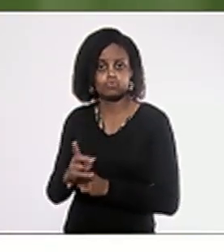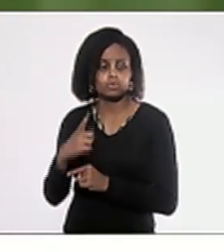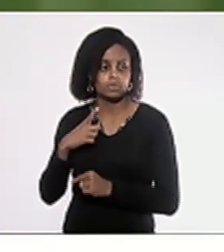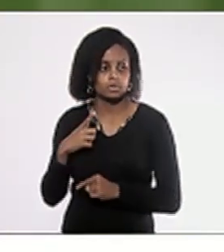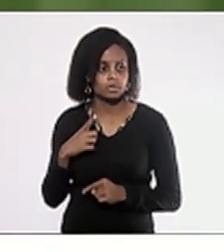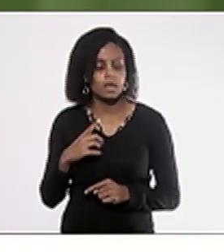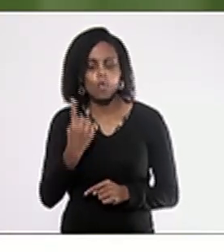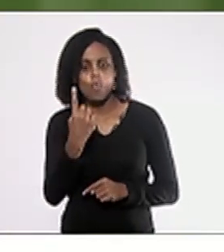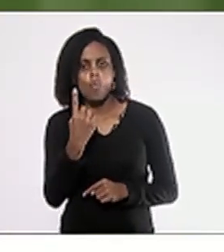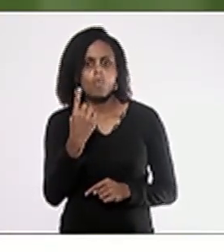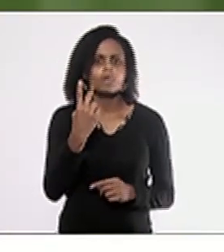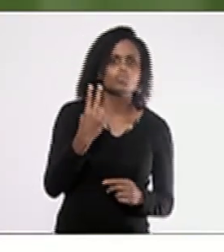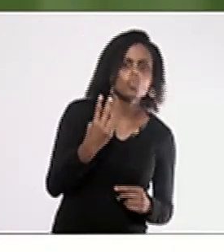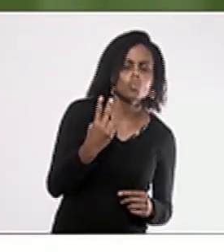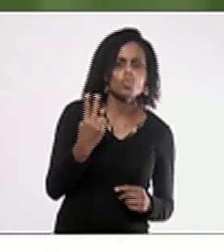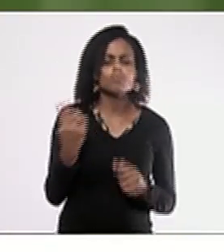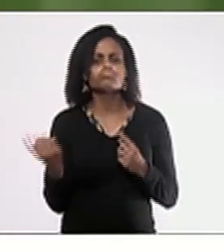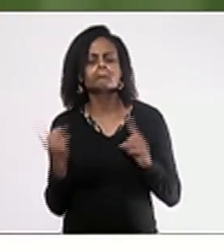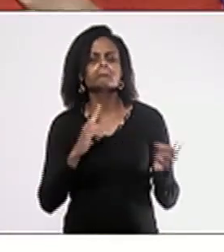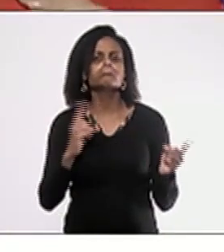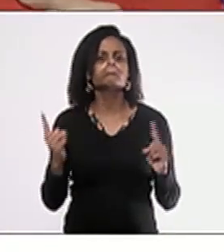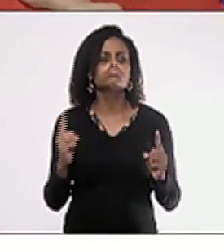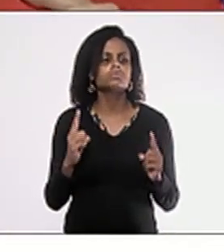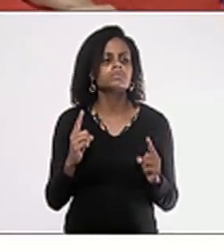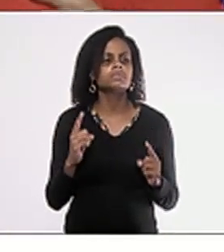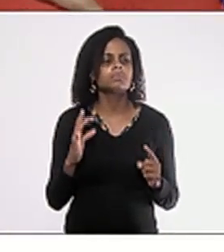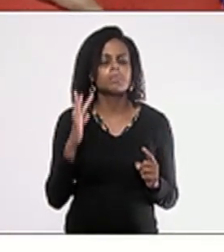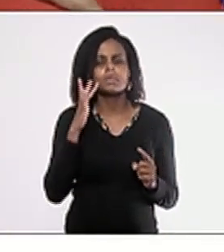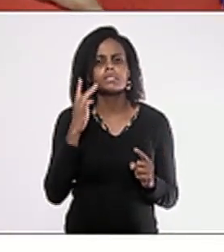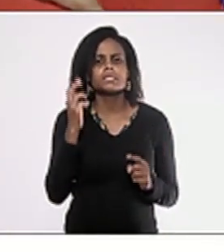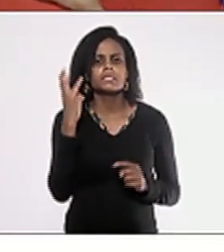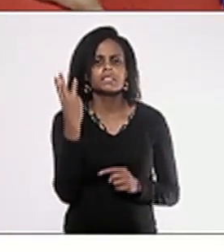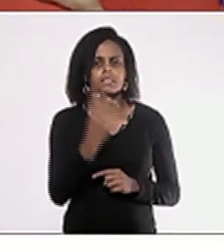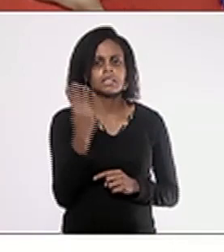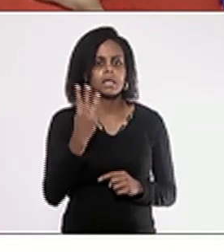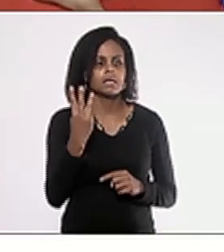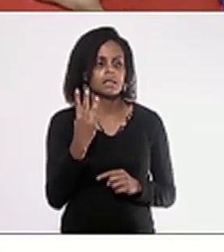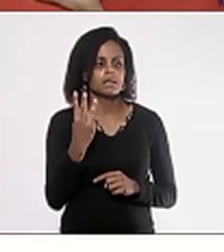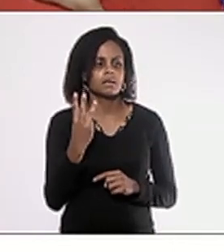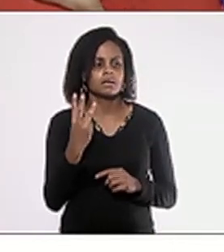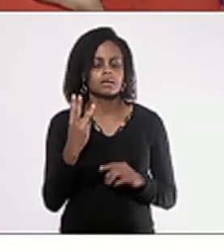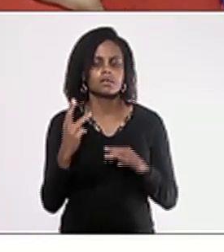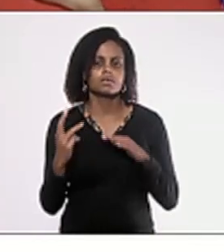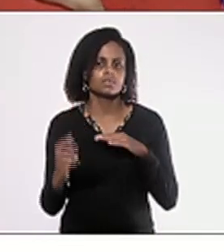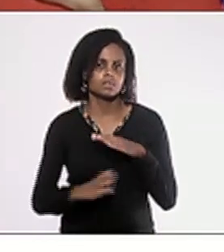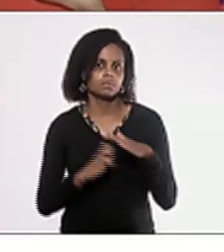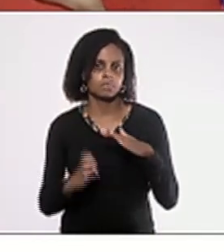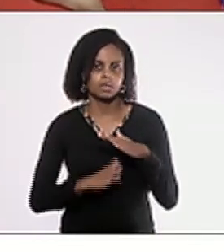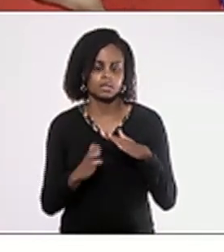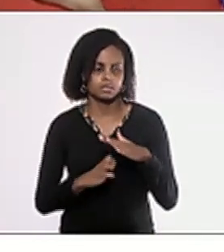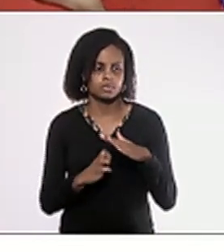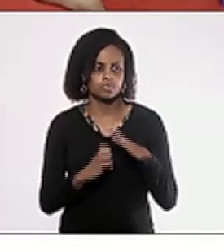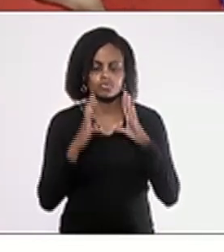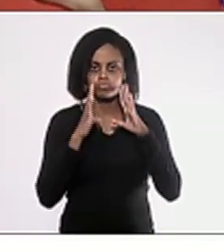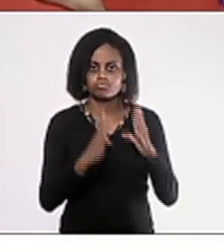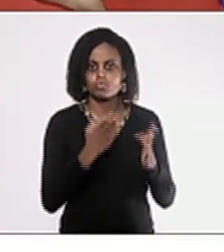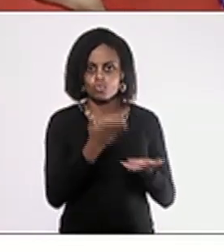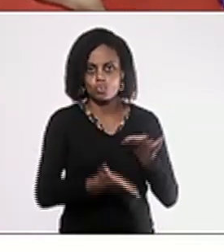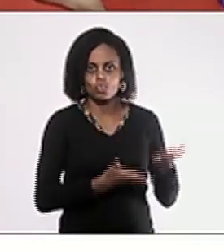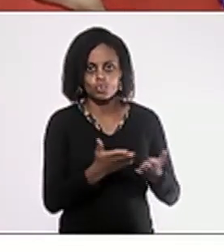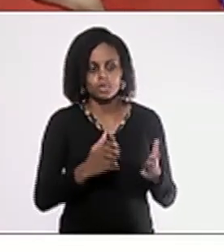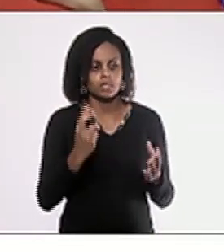É uma empresa? Você tem noção disso? São 3 consórcios que atendem 3